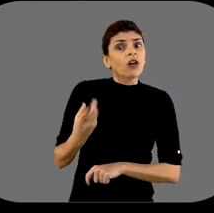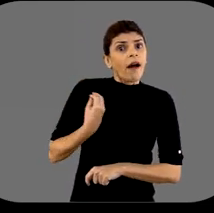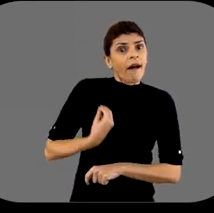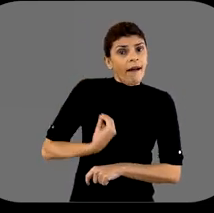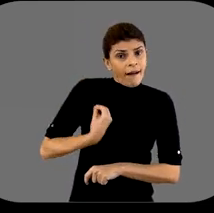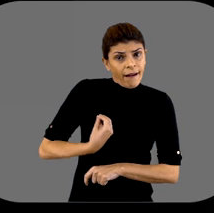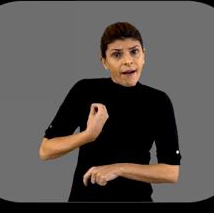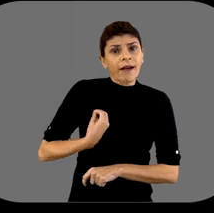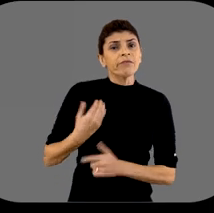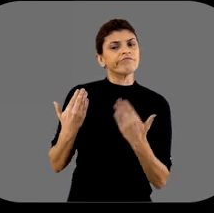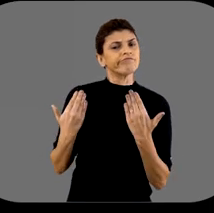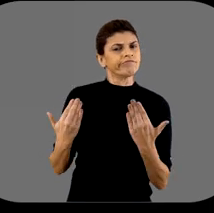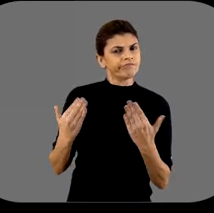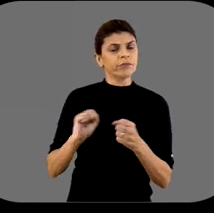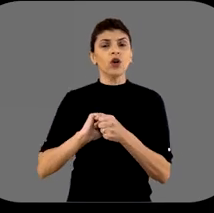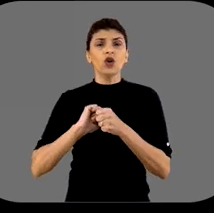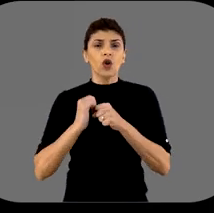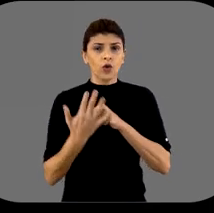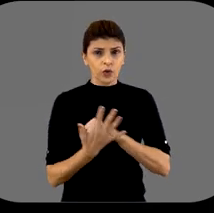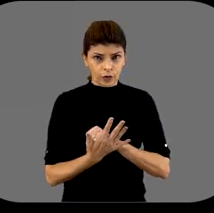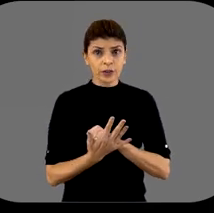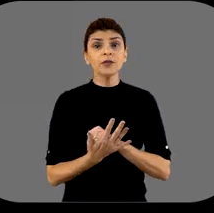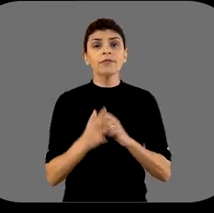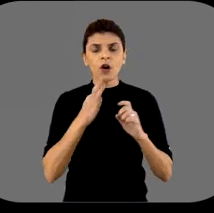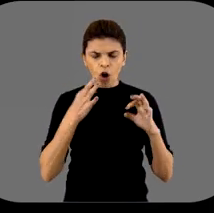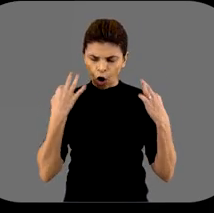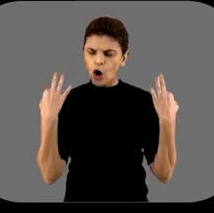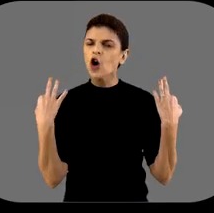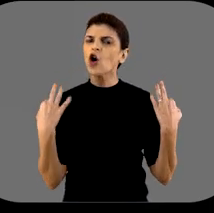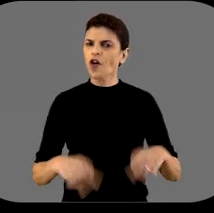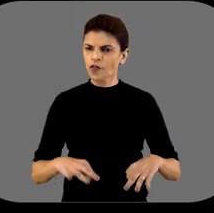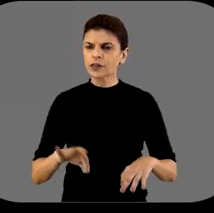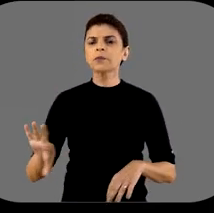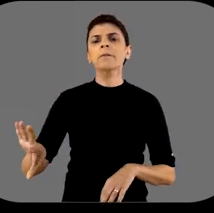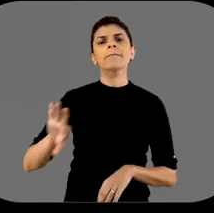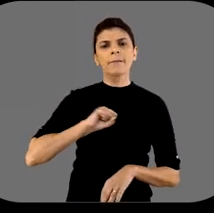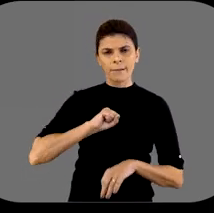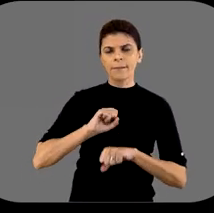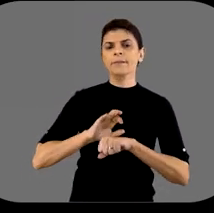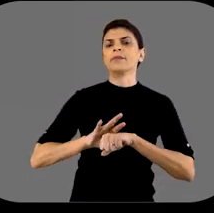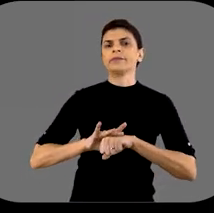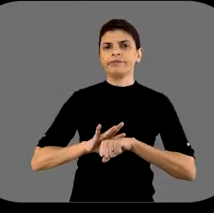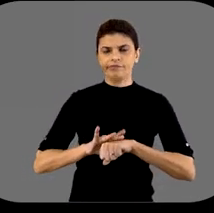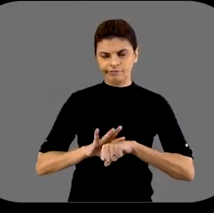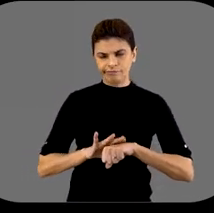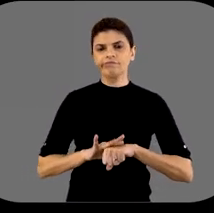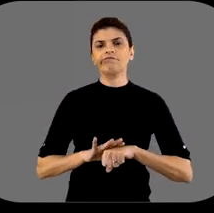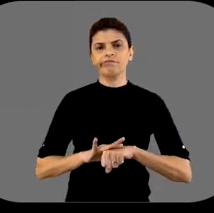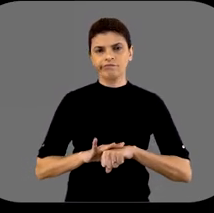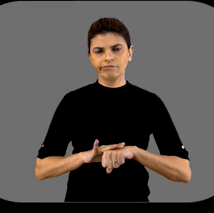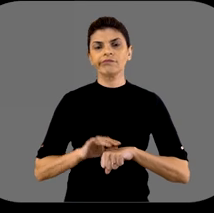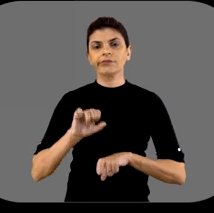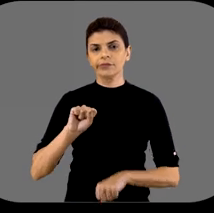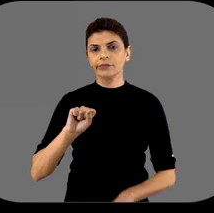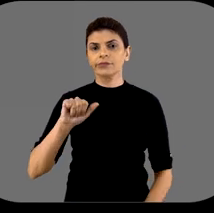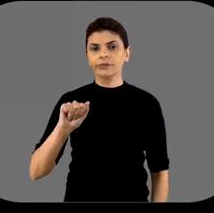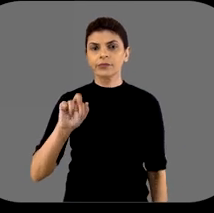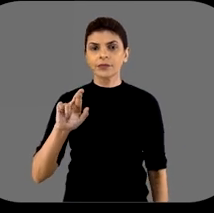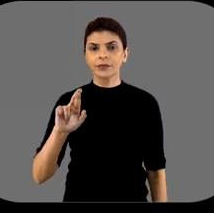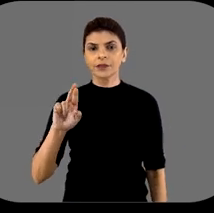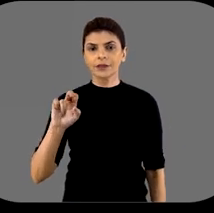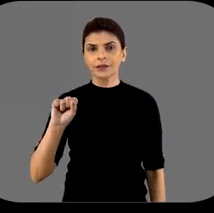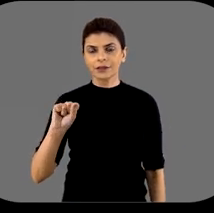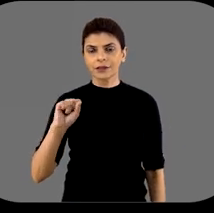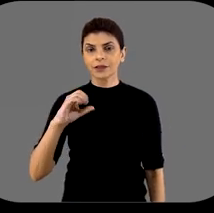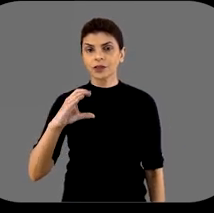teve suspeita ou tem suspeita de Covid-19 ou então tem a confirmação de infecção pelo